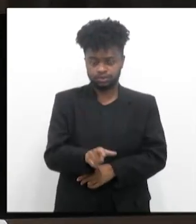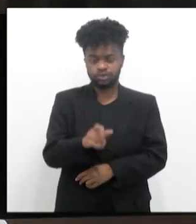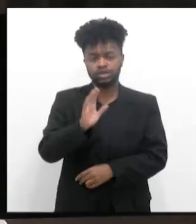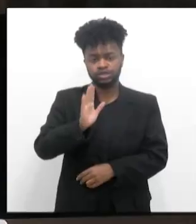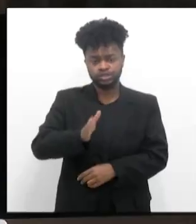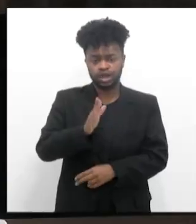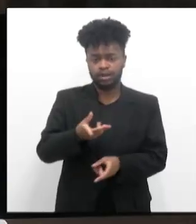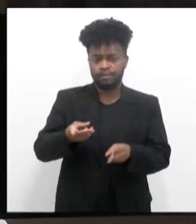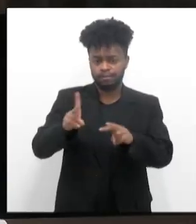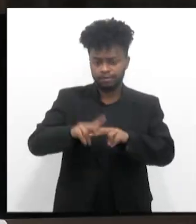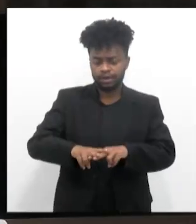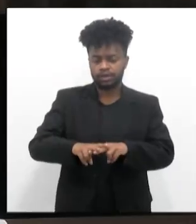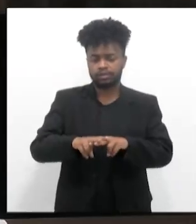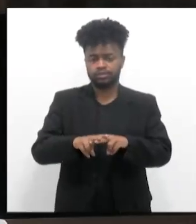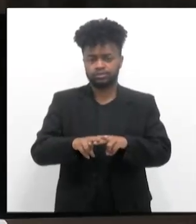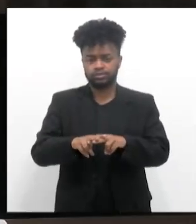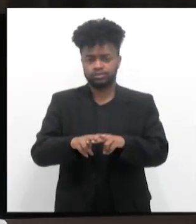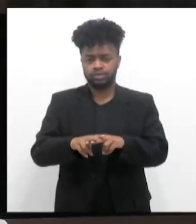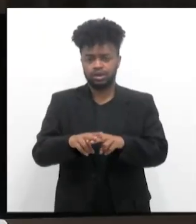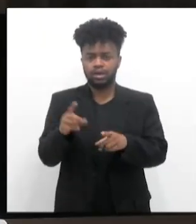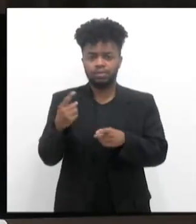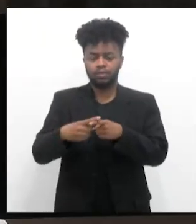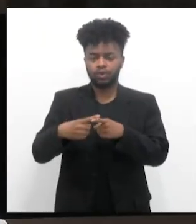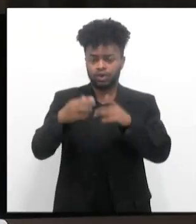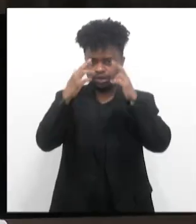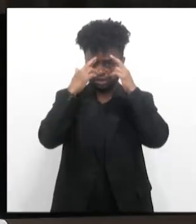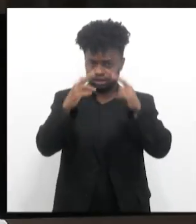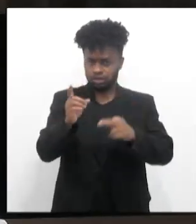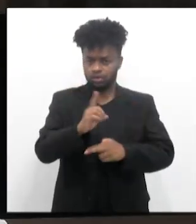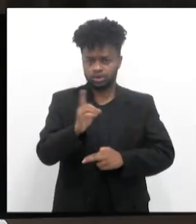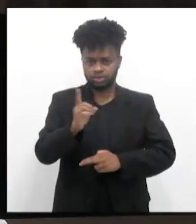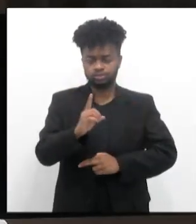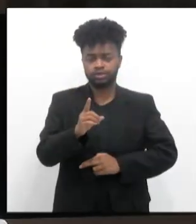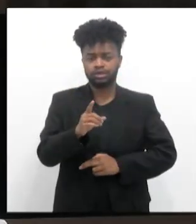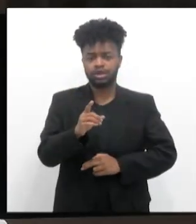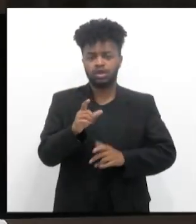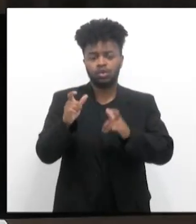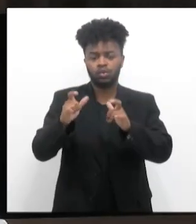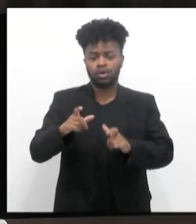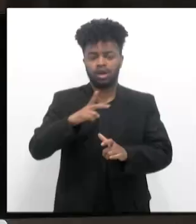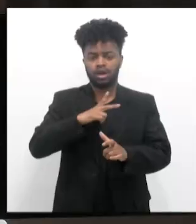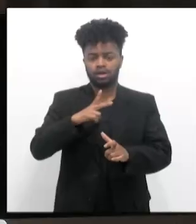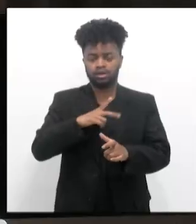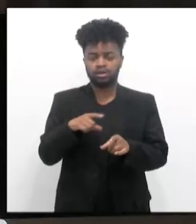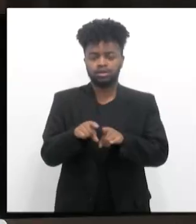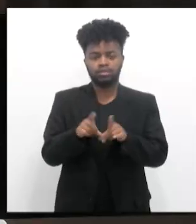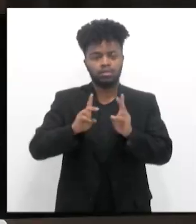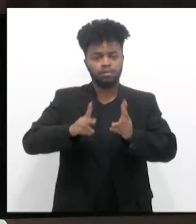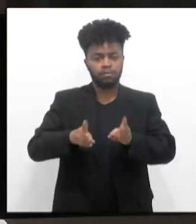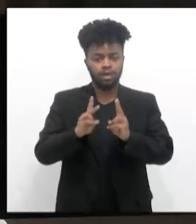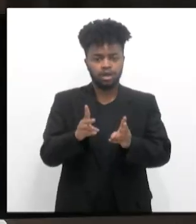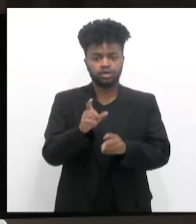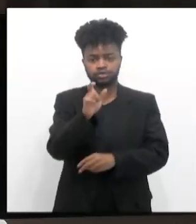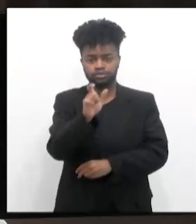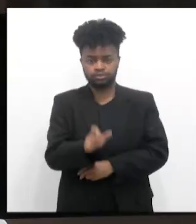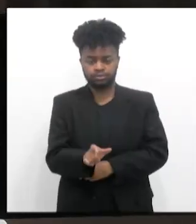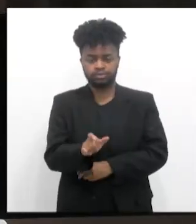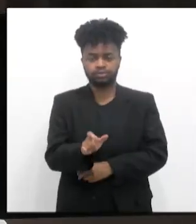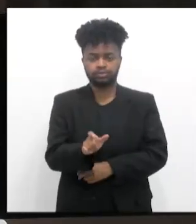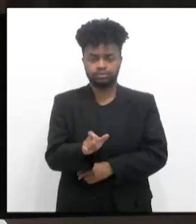foi preso por não respeitar a propriedade privada, esse mesmo